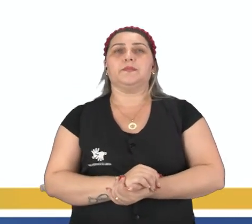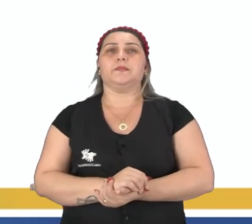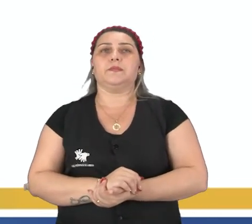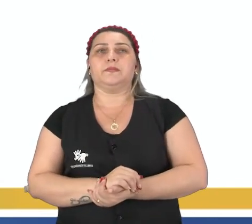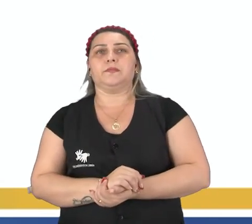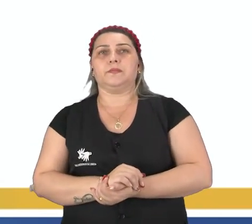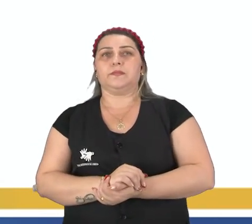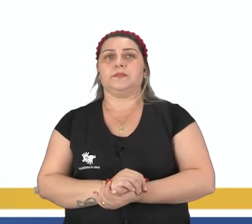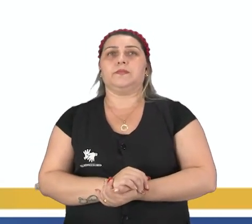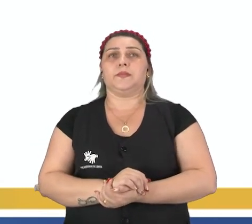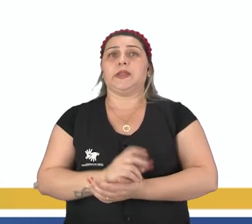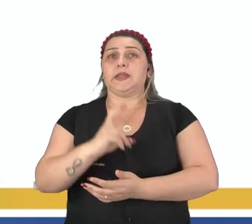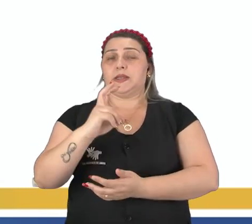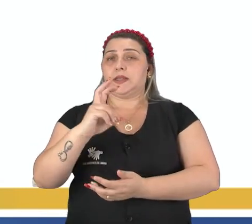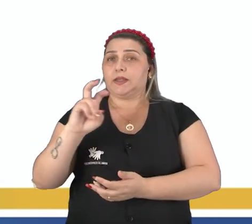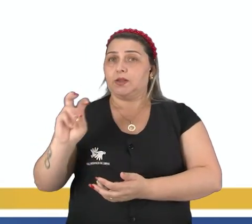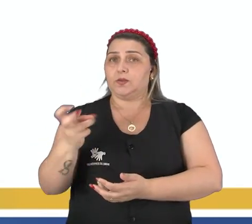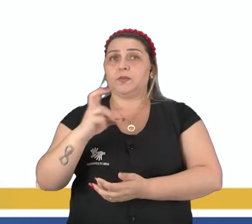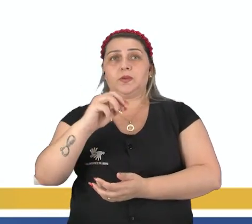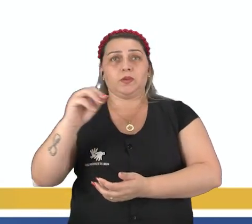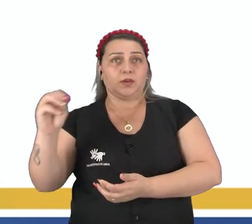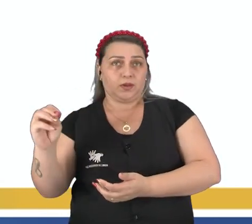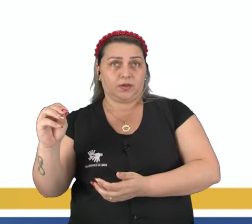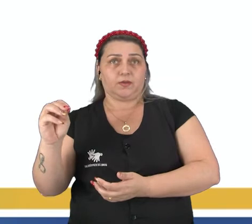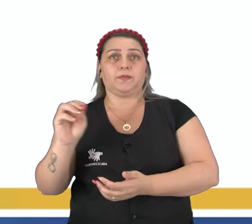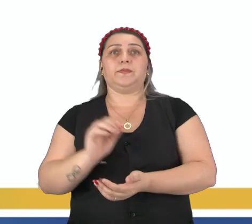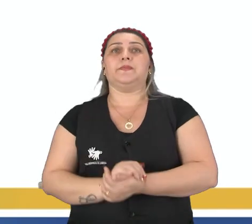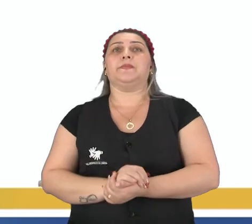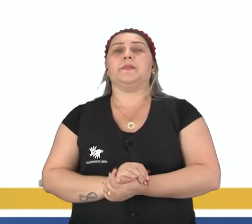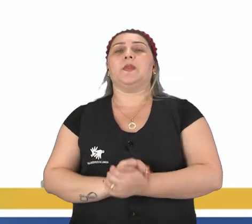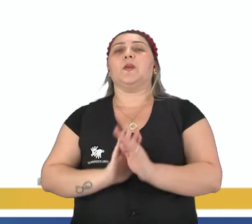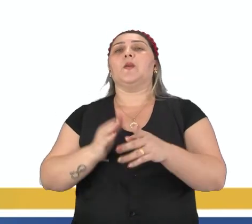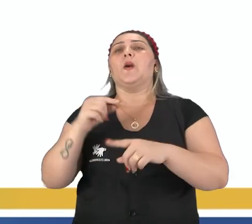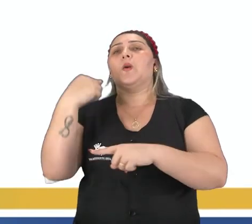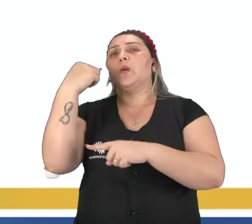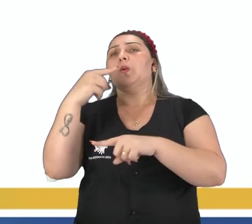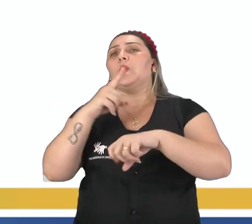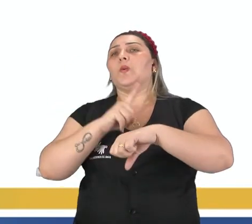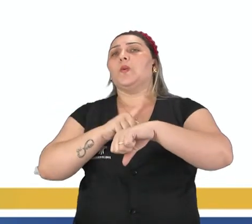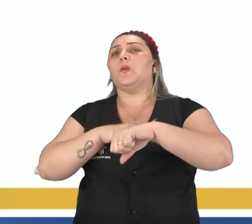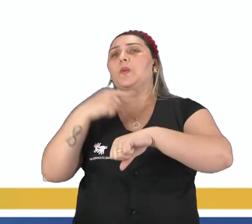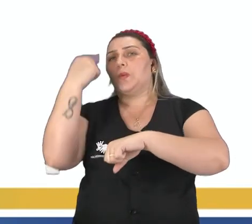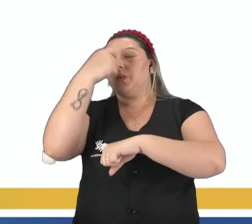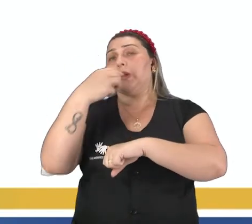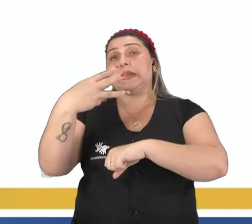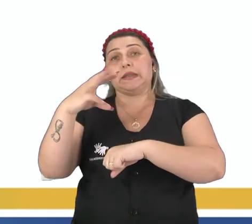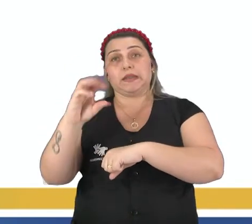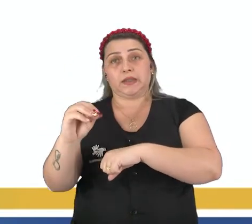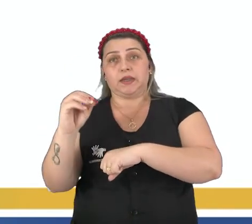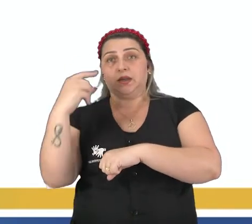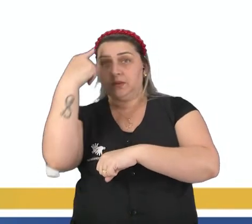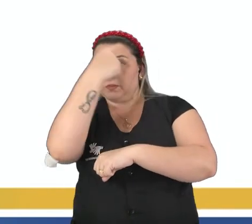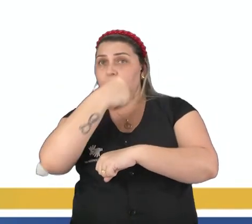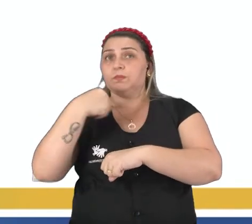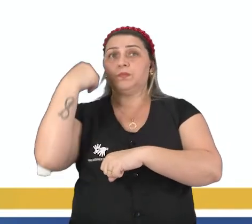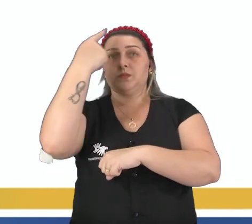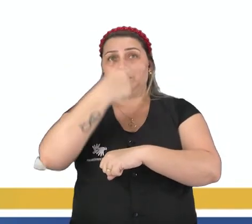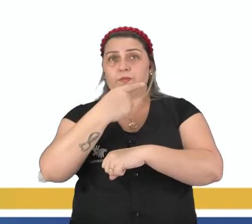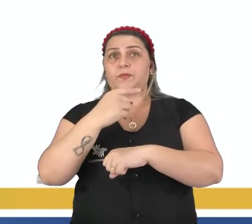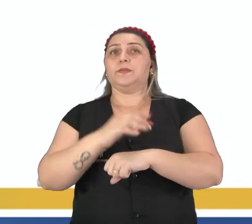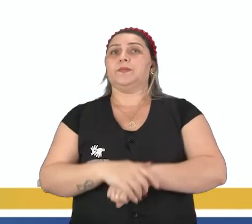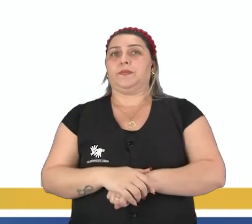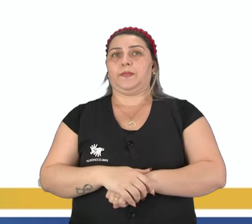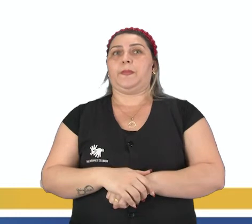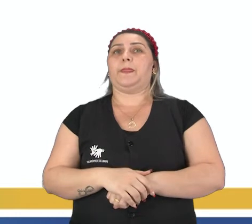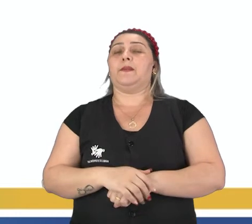chuveiro? Está na tabela, 5.500 watts. Qual foi o tempo de uso dele ao longo do mês? 30 horas, está